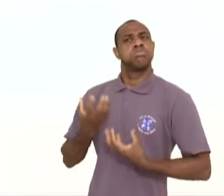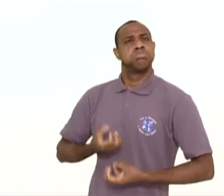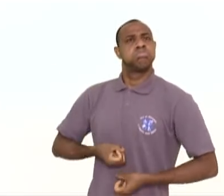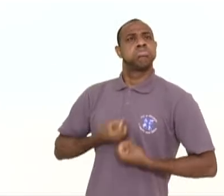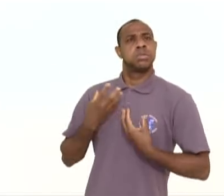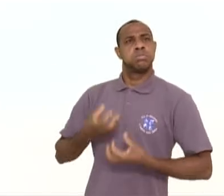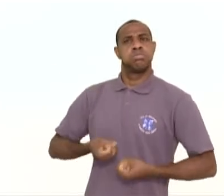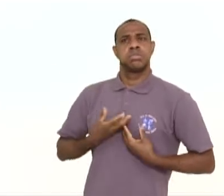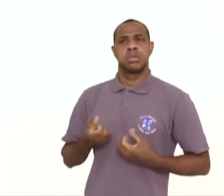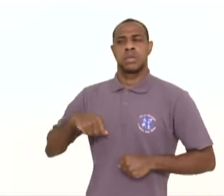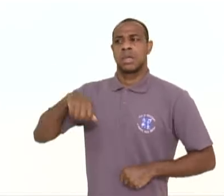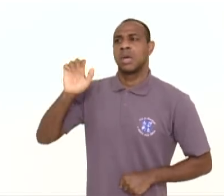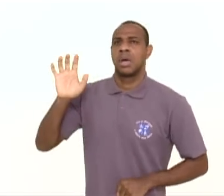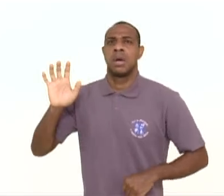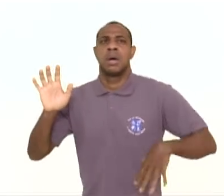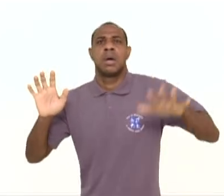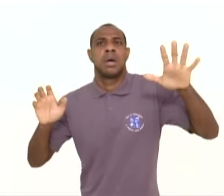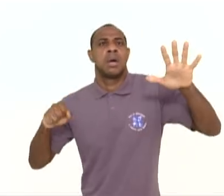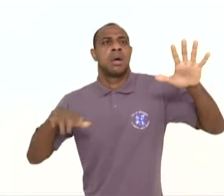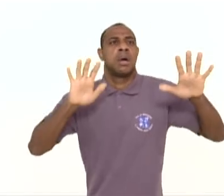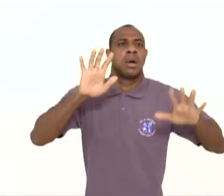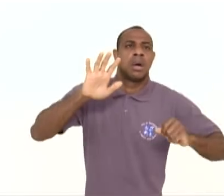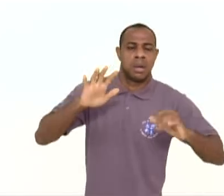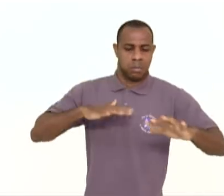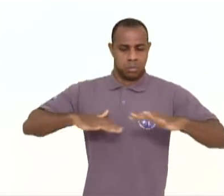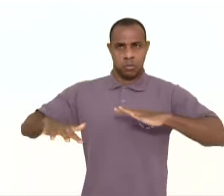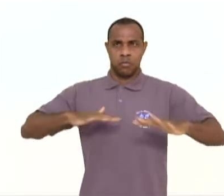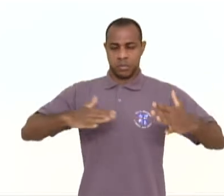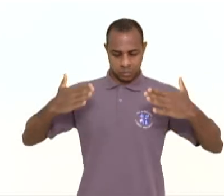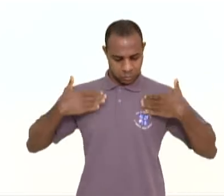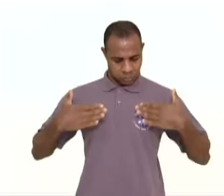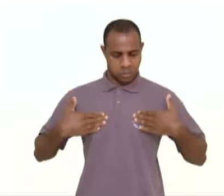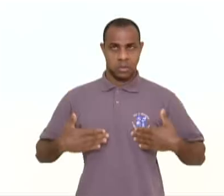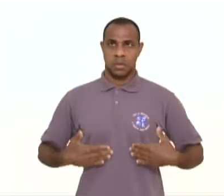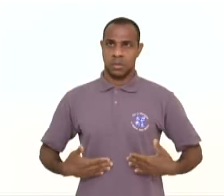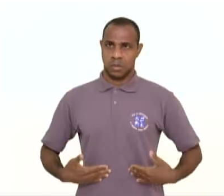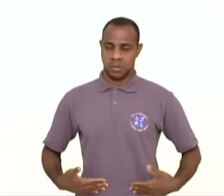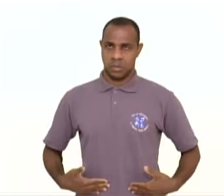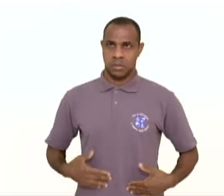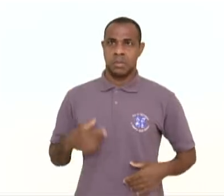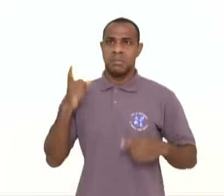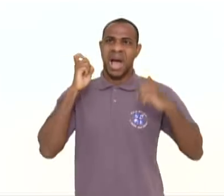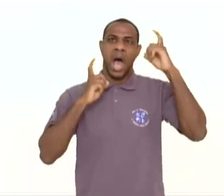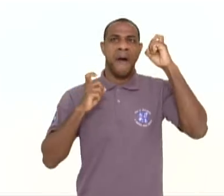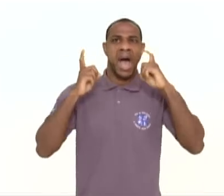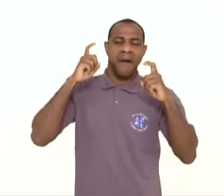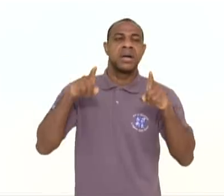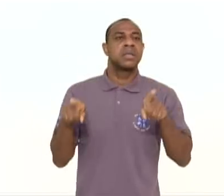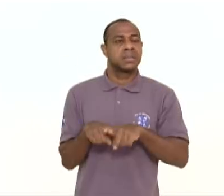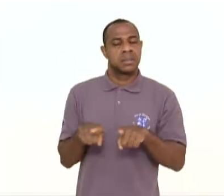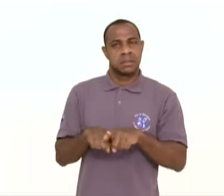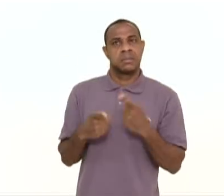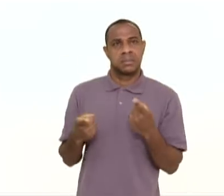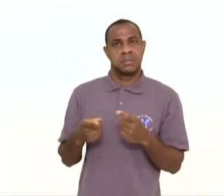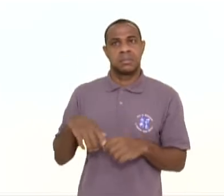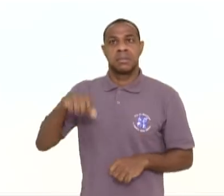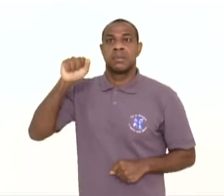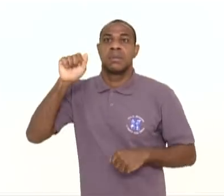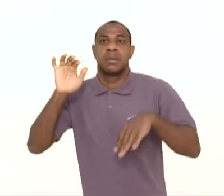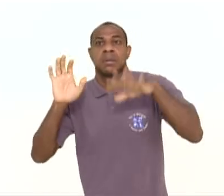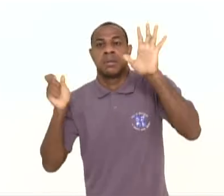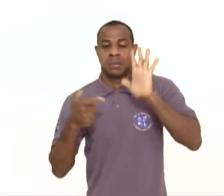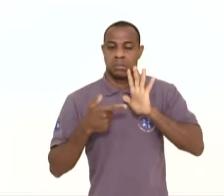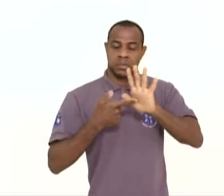baseada em gestos e movimentos corporais e fisionômicos, Através da mímica, uma pessoa pode